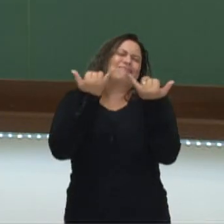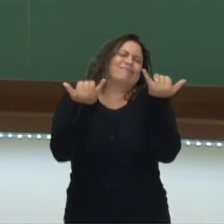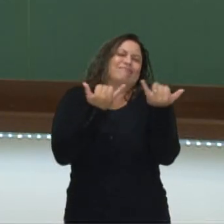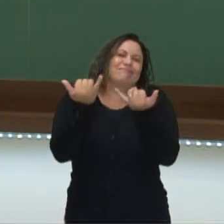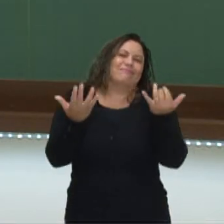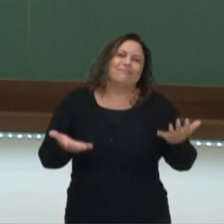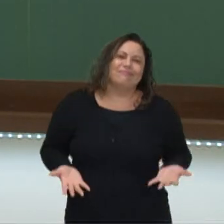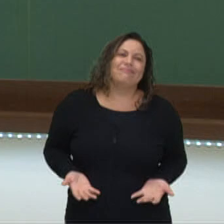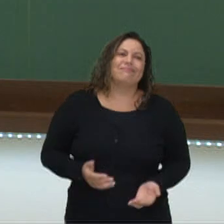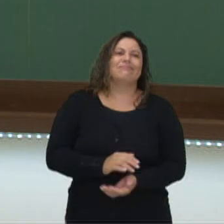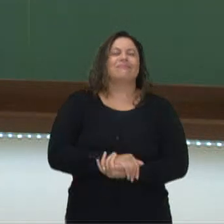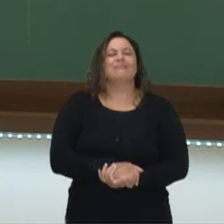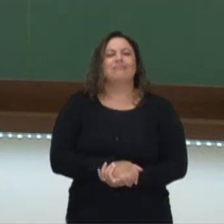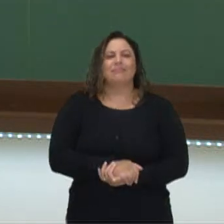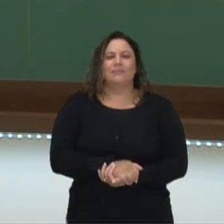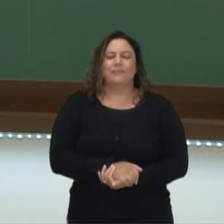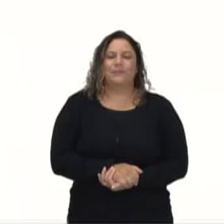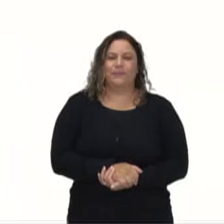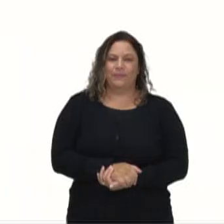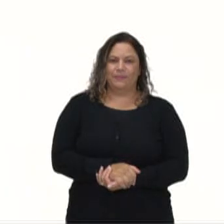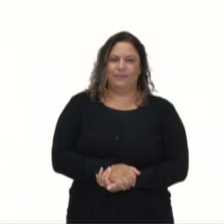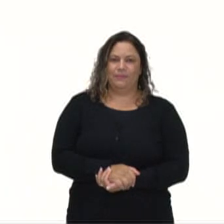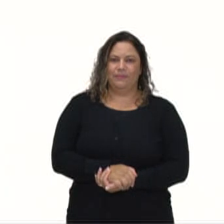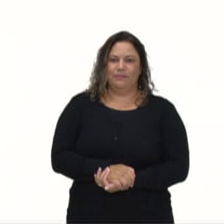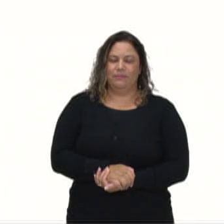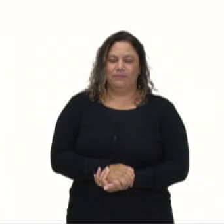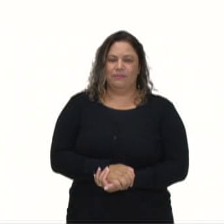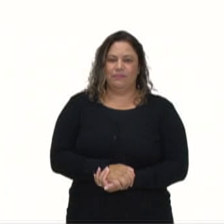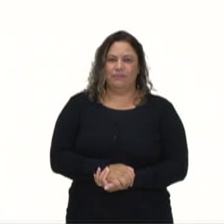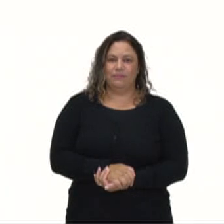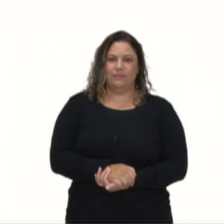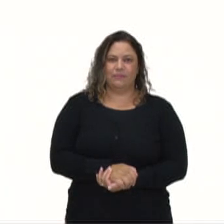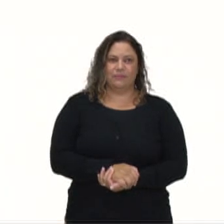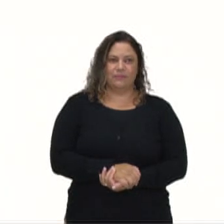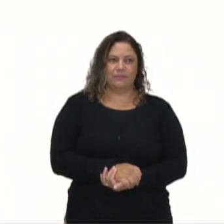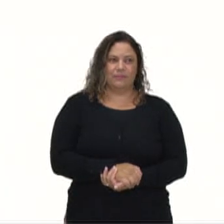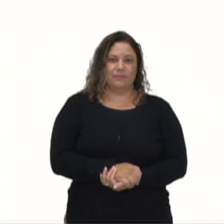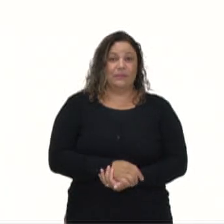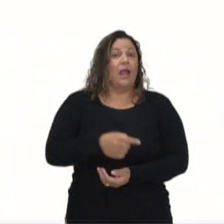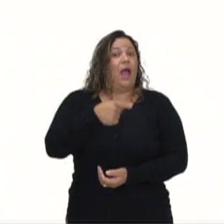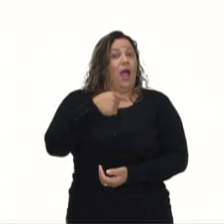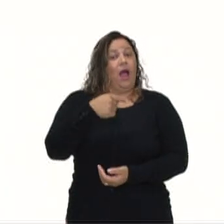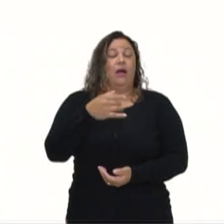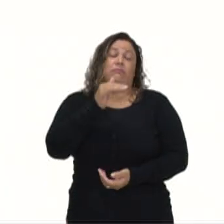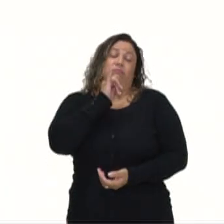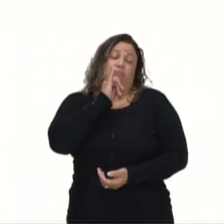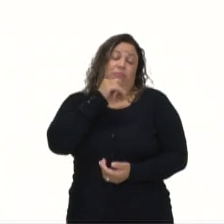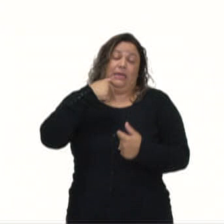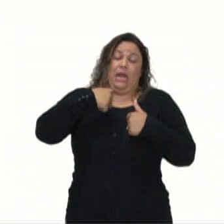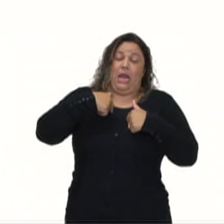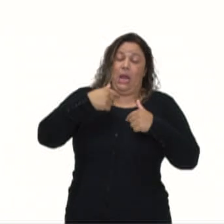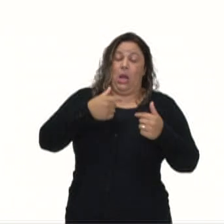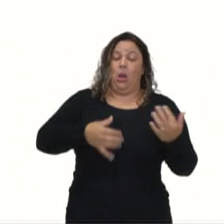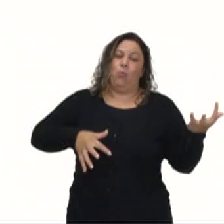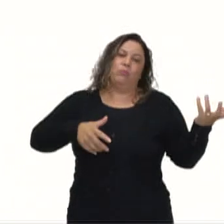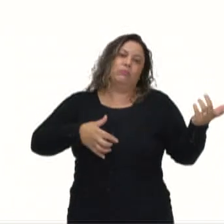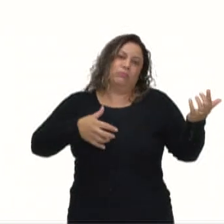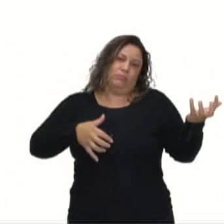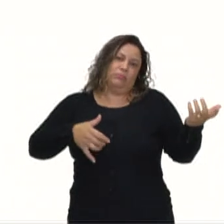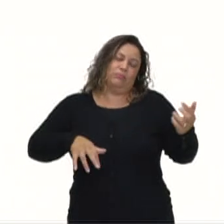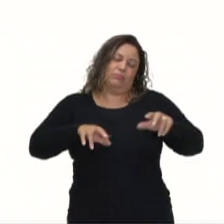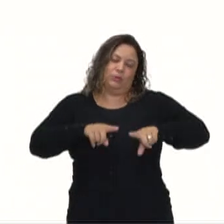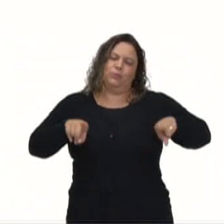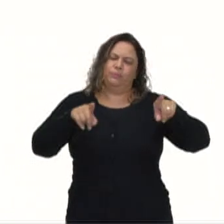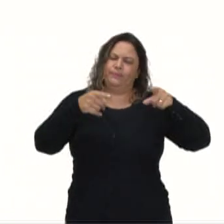brincando. I wanted to be a musician when I was young. Eu queria ser músico quando eu era jovem, but I had no